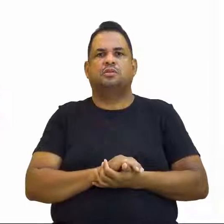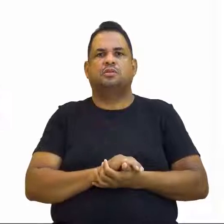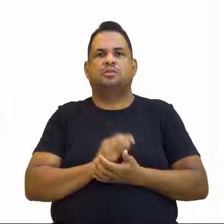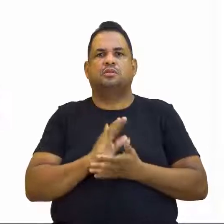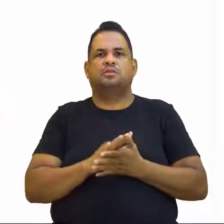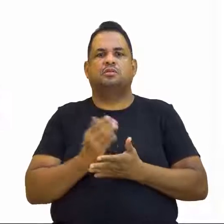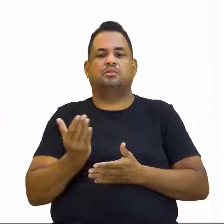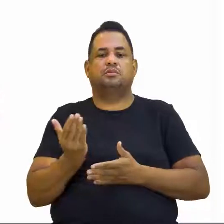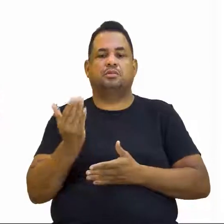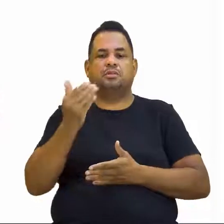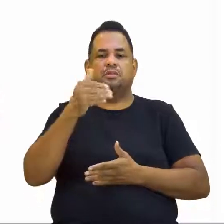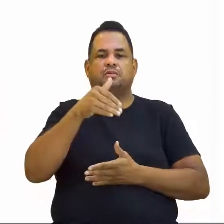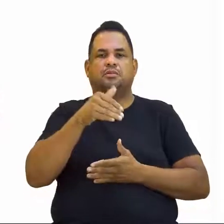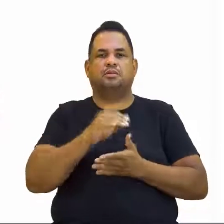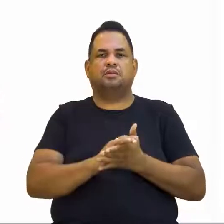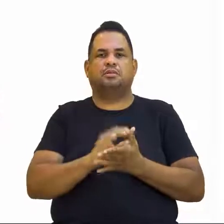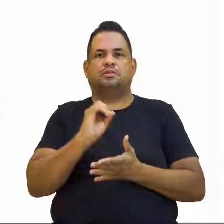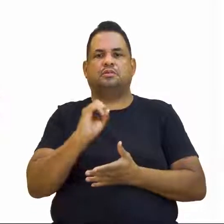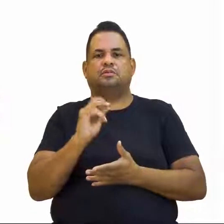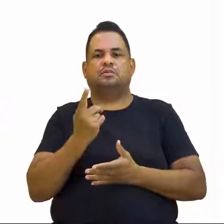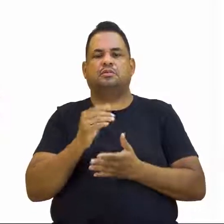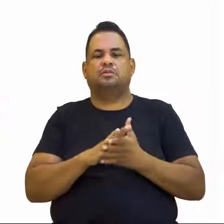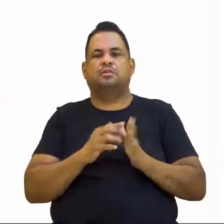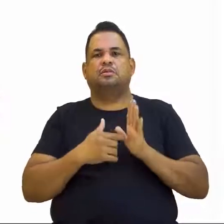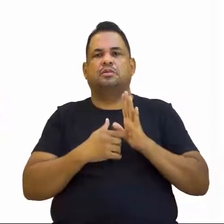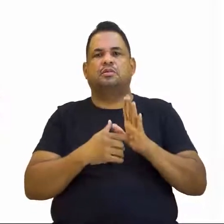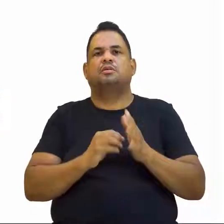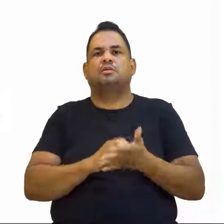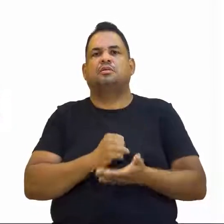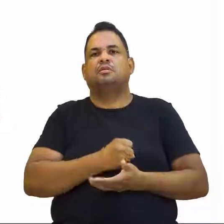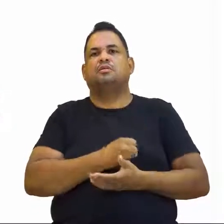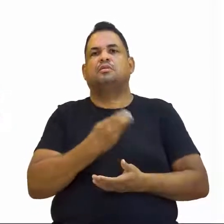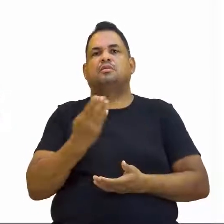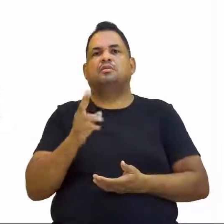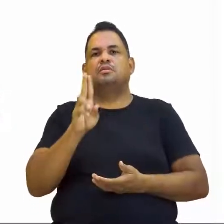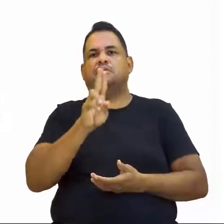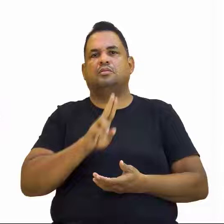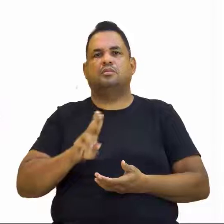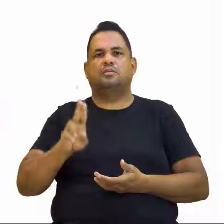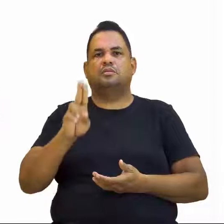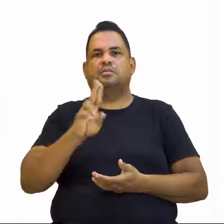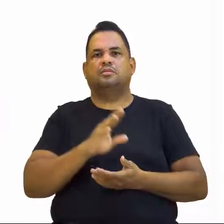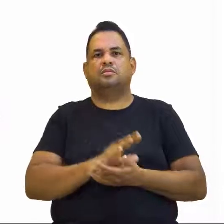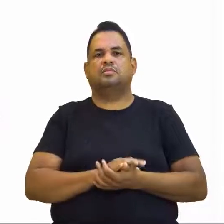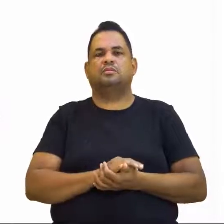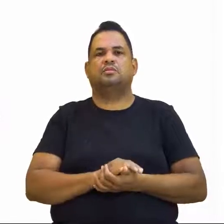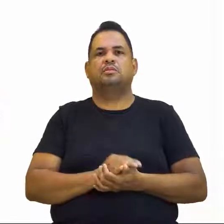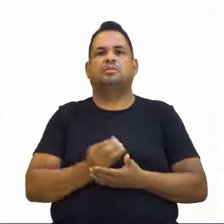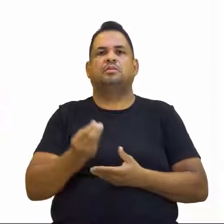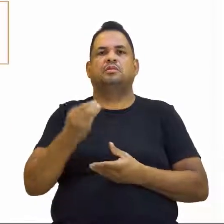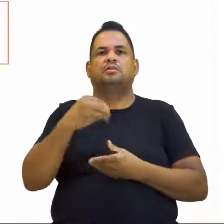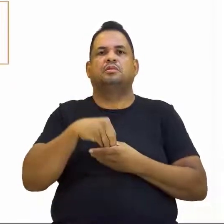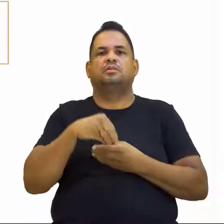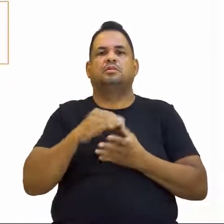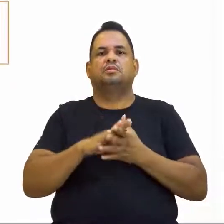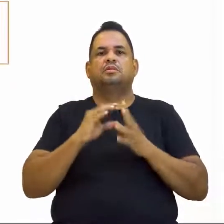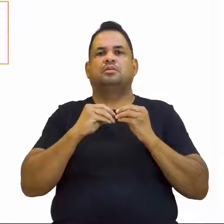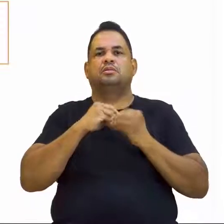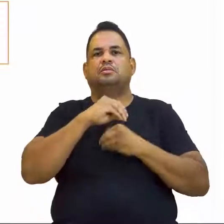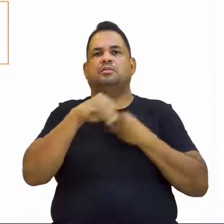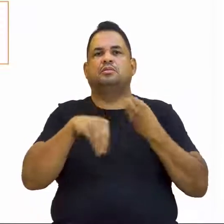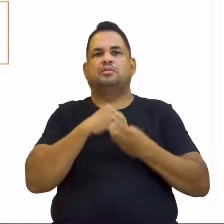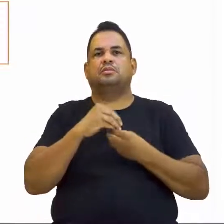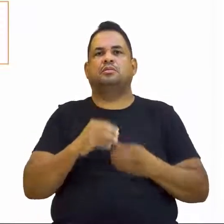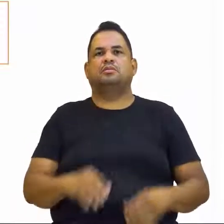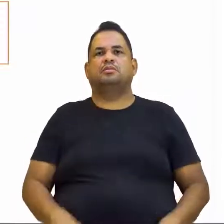minha hidroxila representando a quantidade delas que eu utilizei, que estão presentes lá no nosso composto.